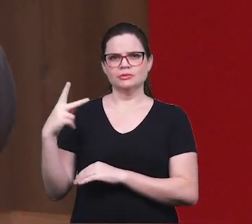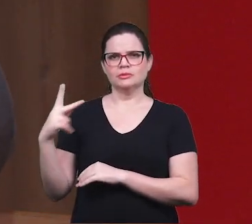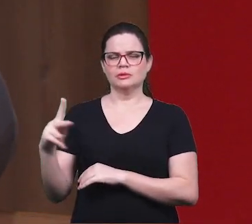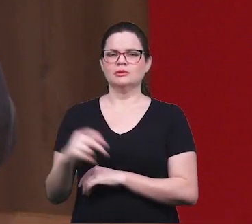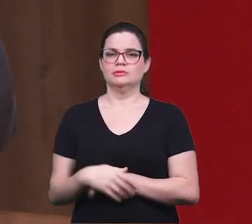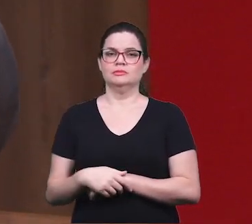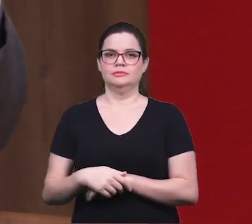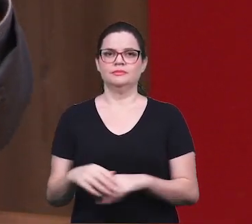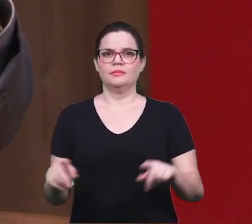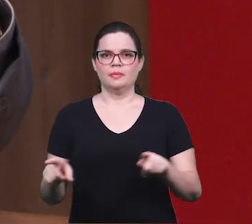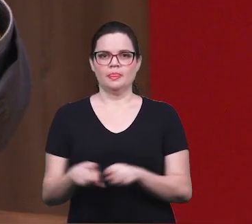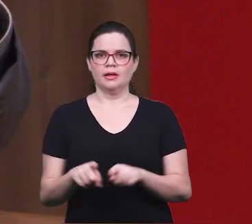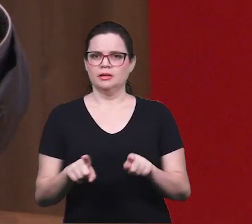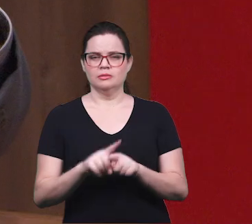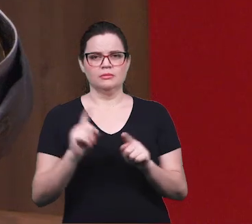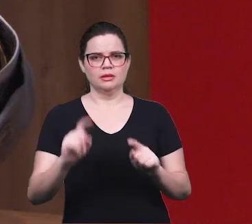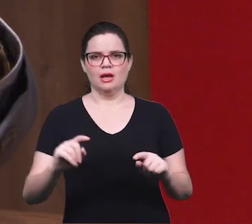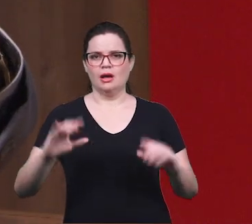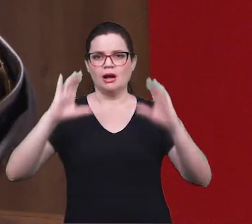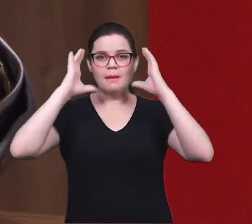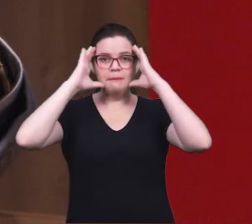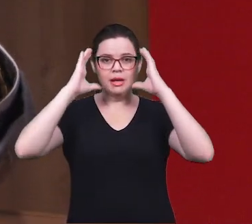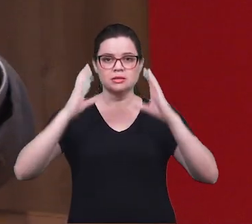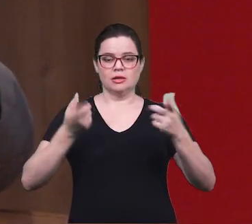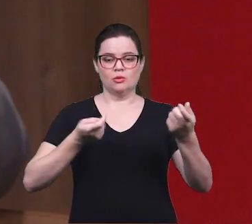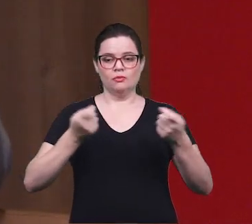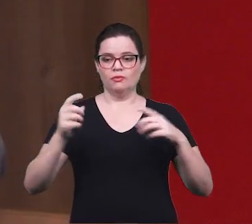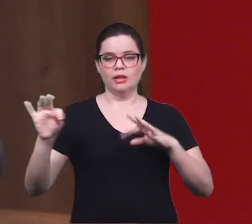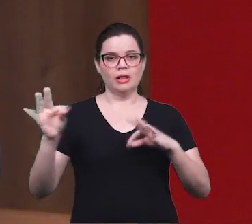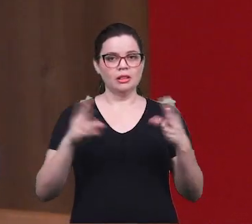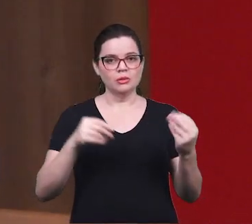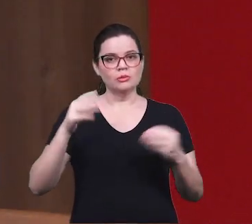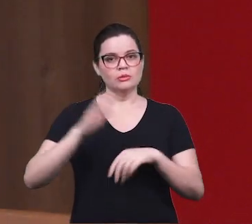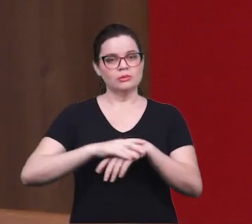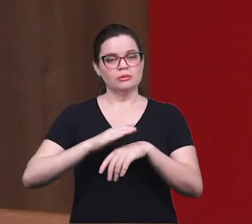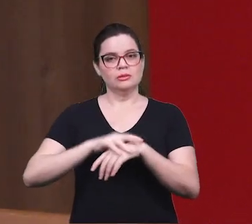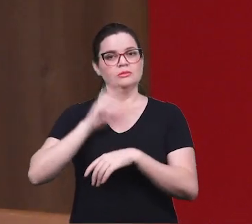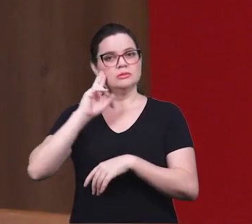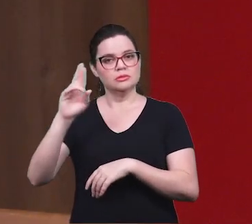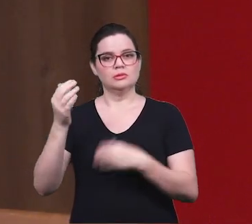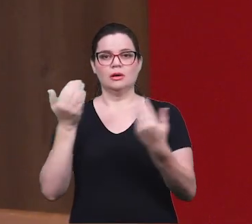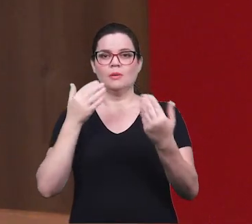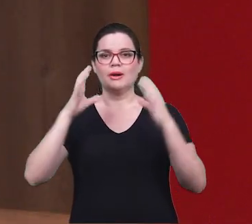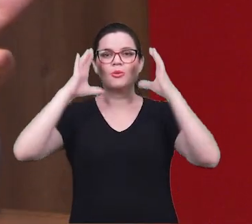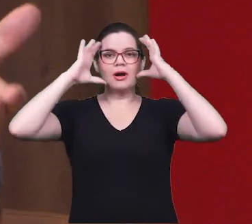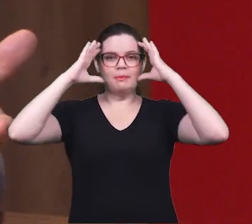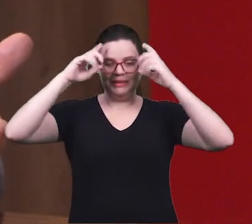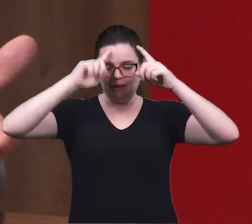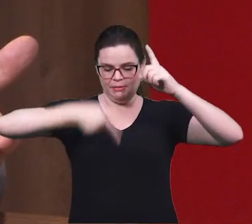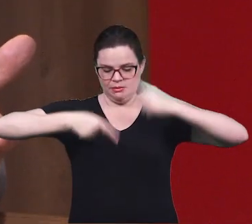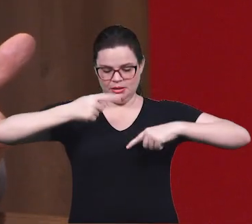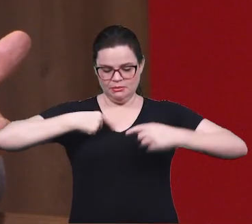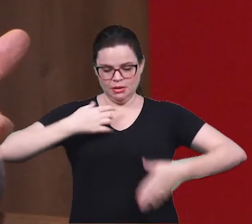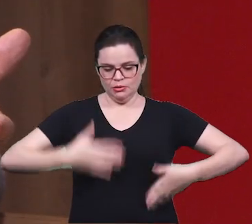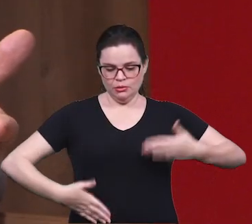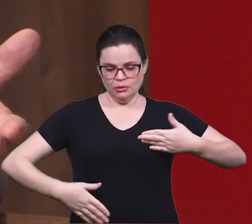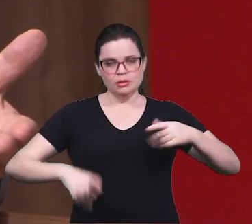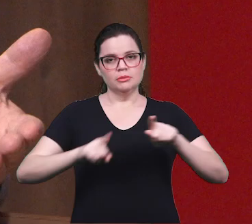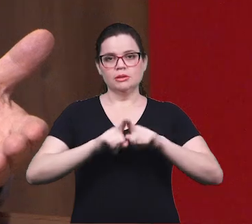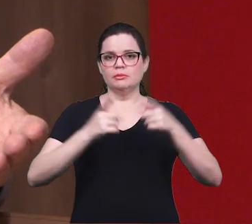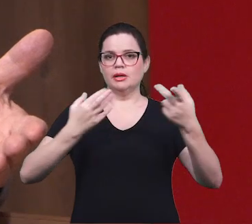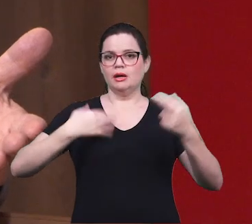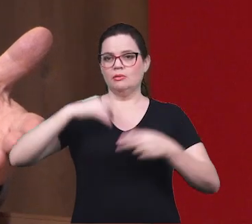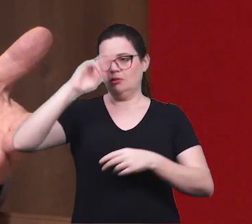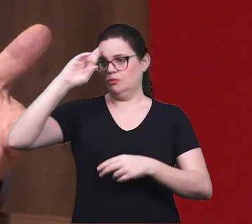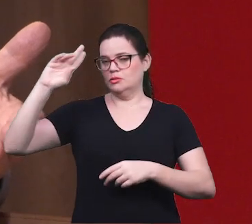como foi citado, o cabeça da igreja. É ele que lida conosco. Ou seja, o rei é